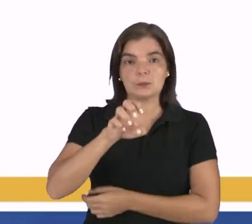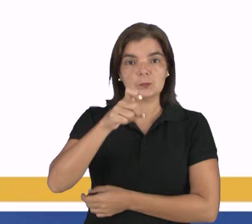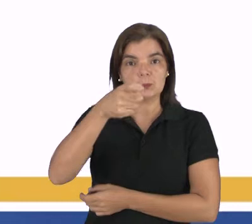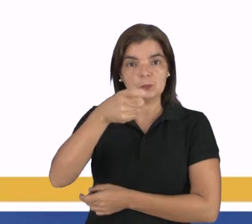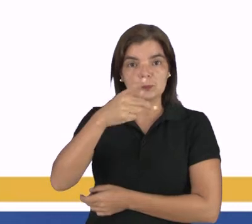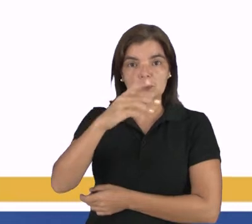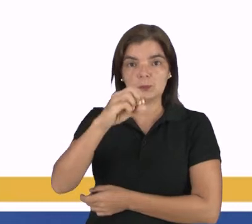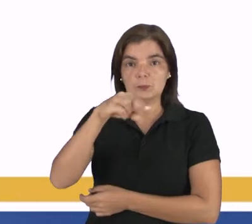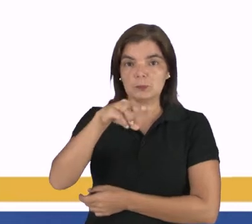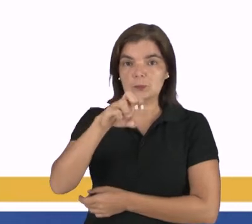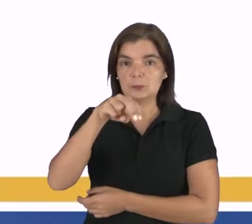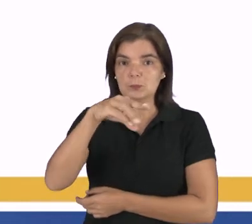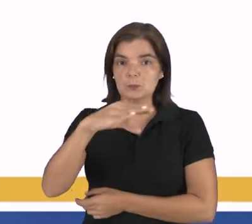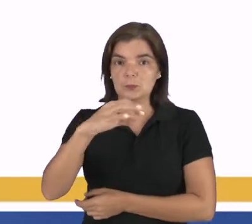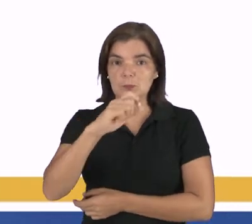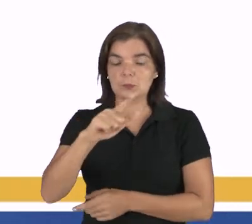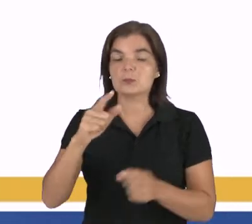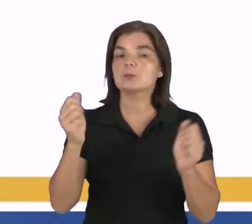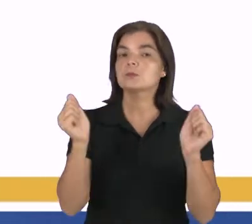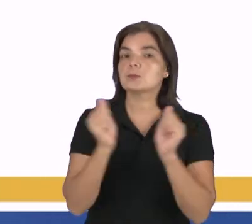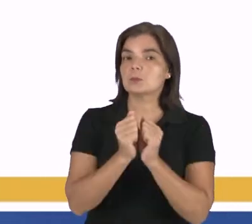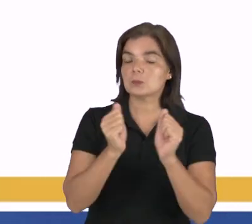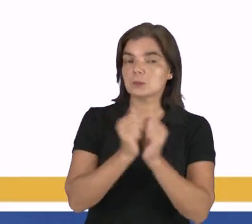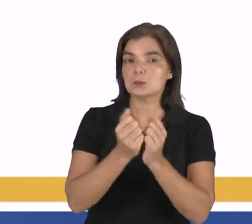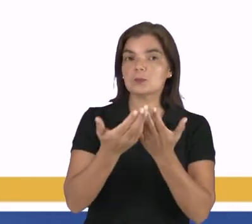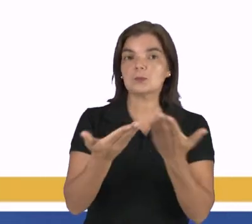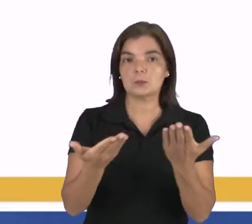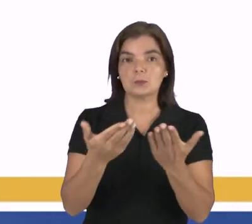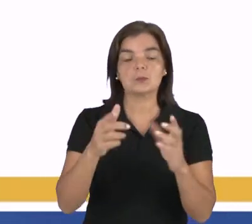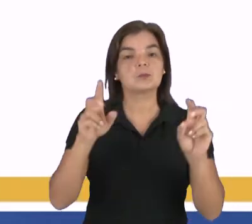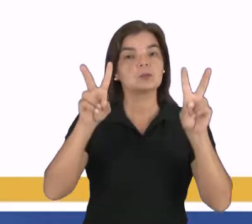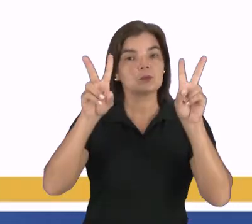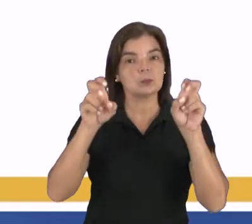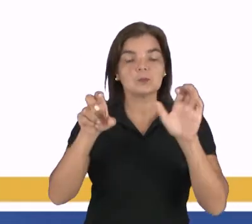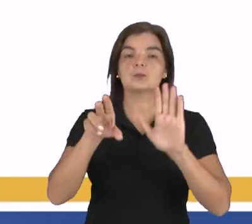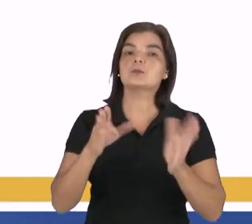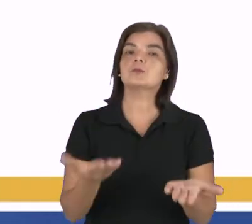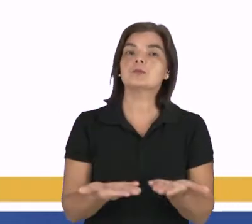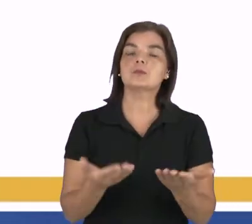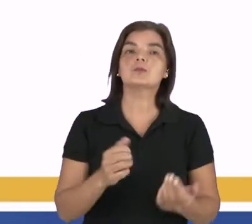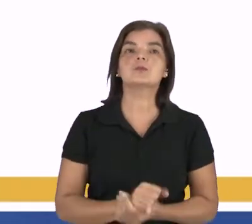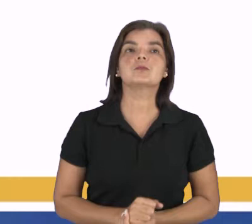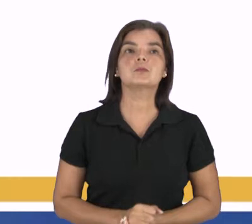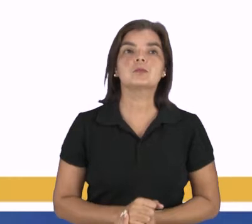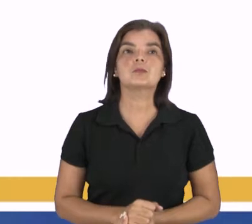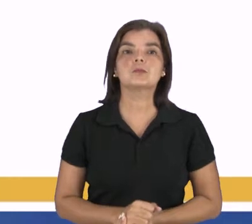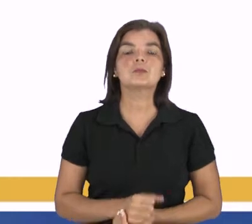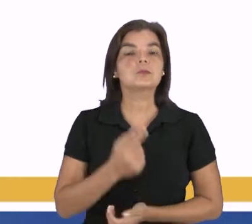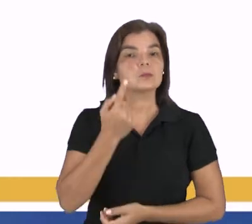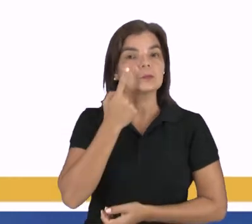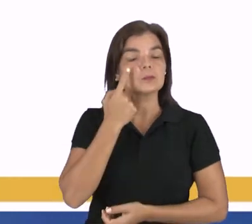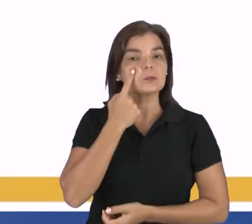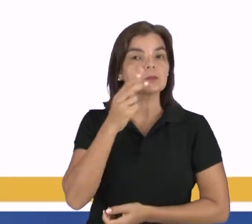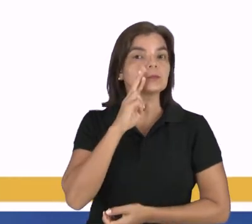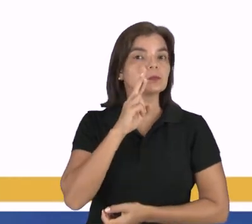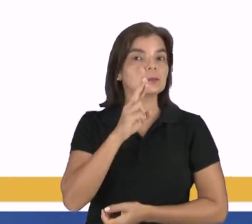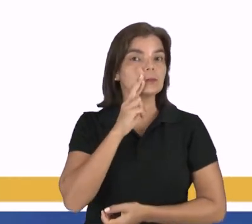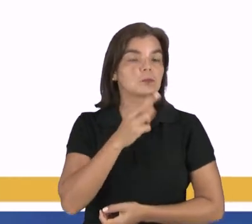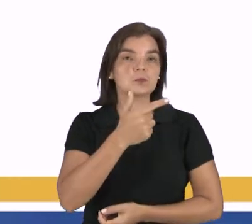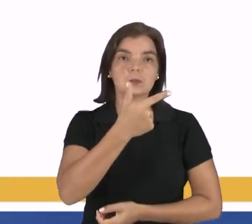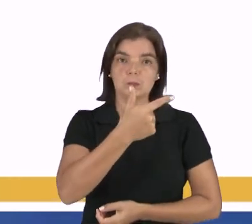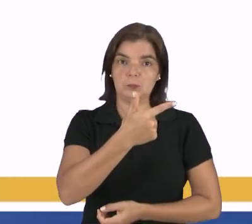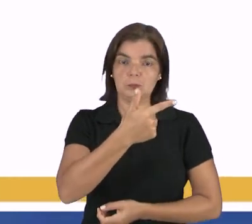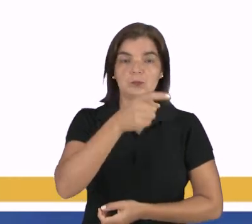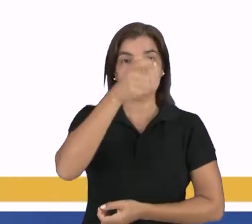exponencial para nós trabalharmos juntinho aqui no logaritmo. Percebam aí na resolução que nós temos um